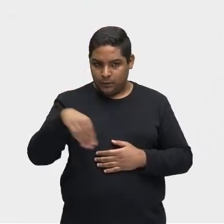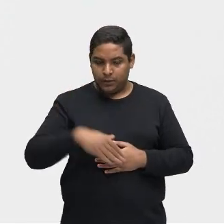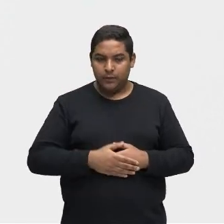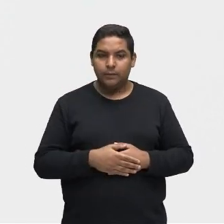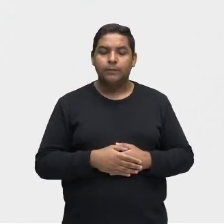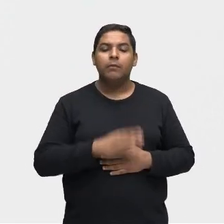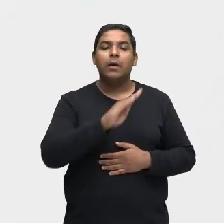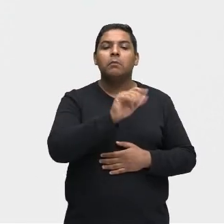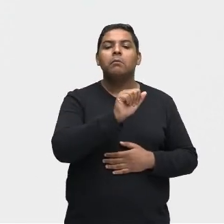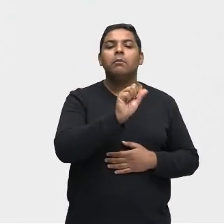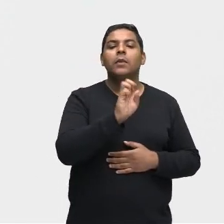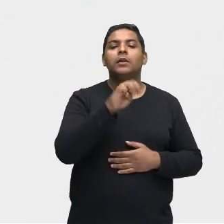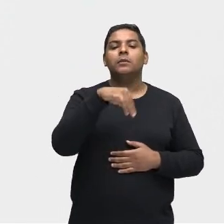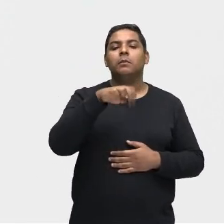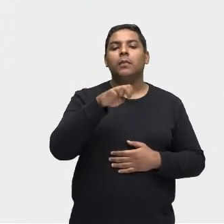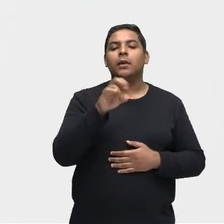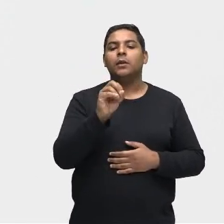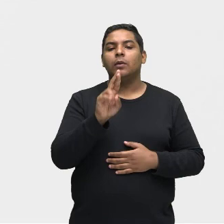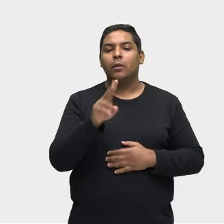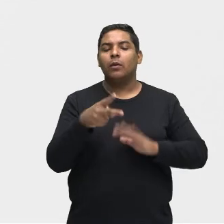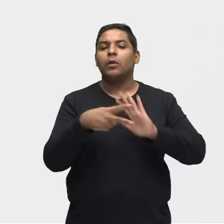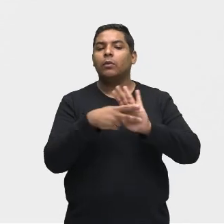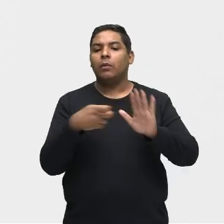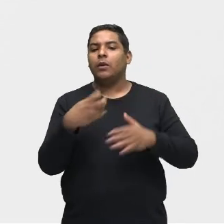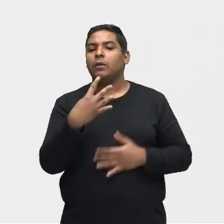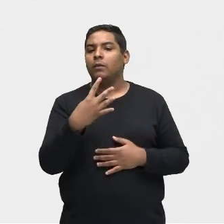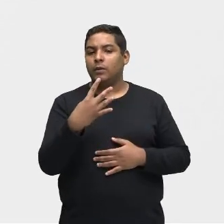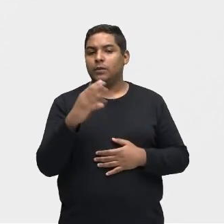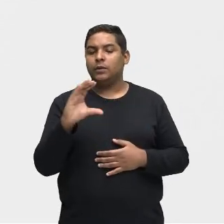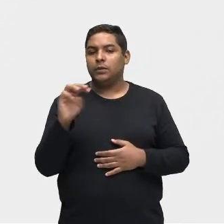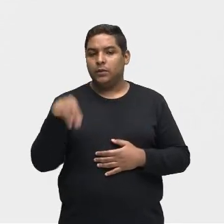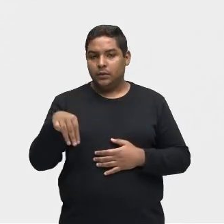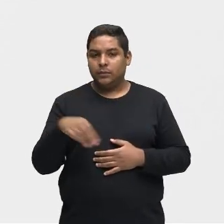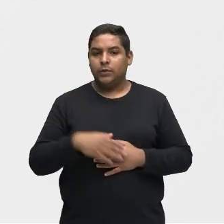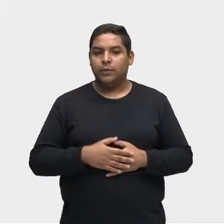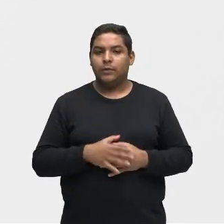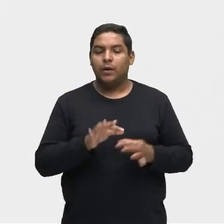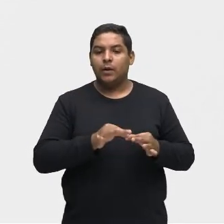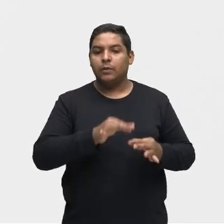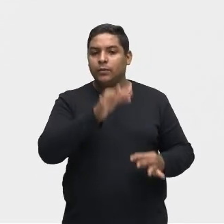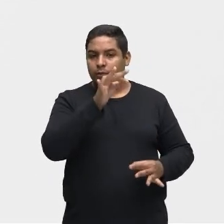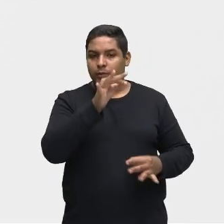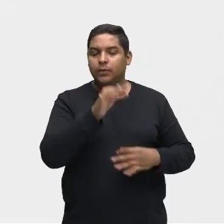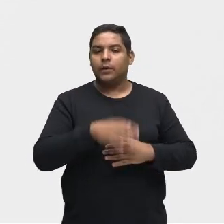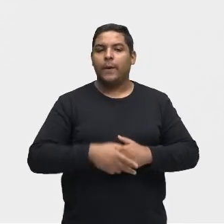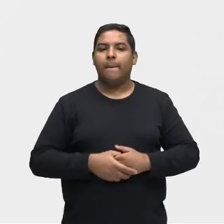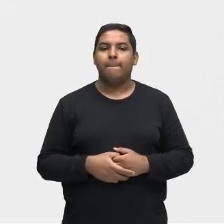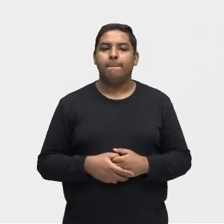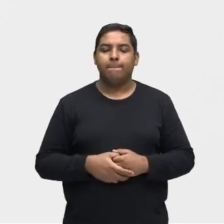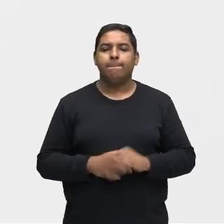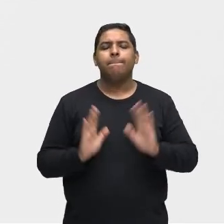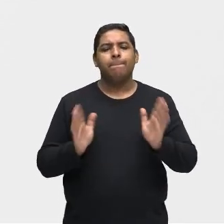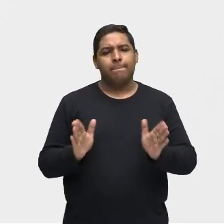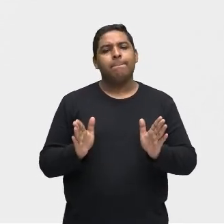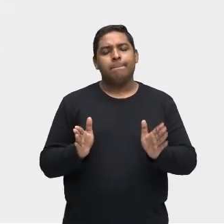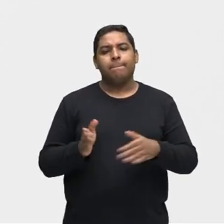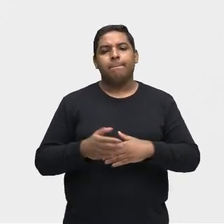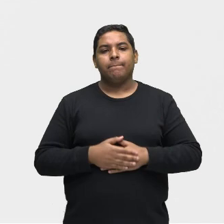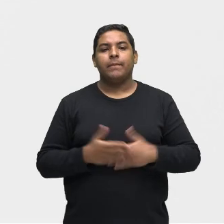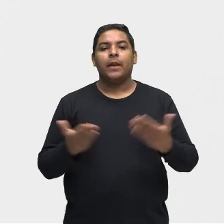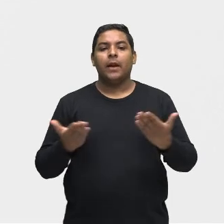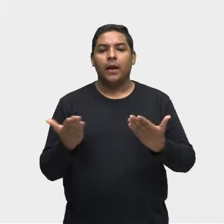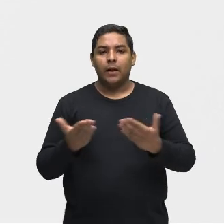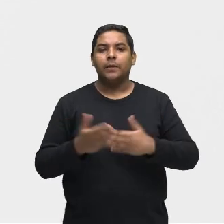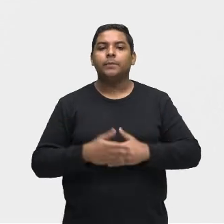menor, depois a altura, tranquilo? Feito isso, nós vamos agora para